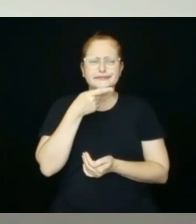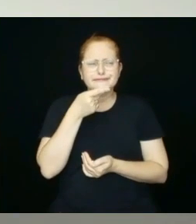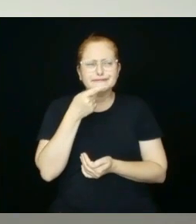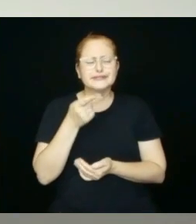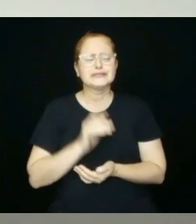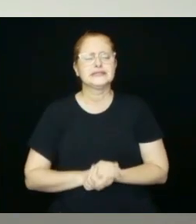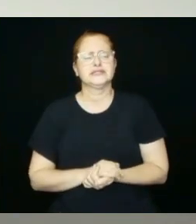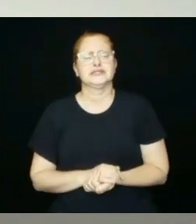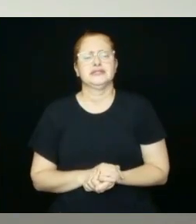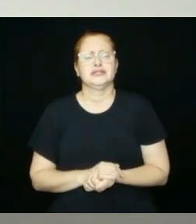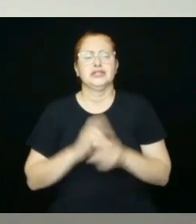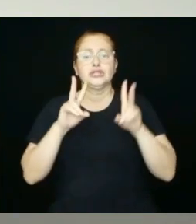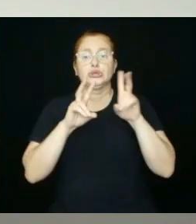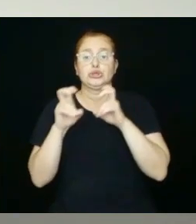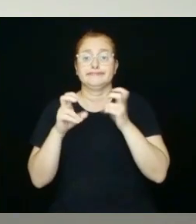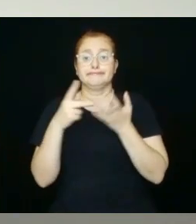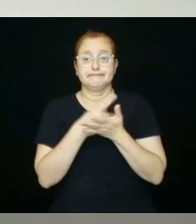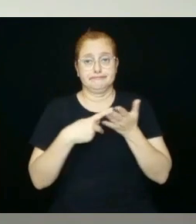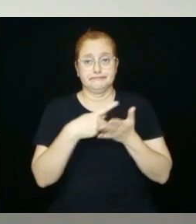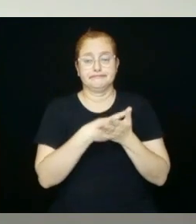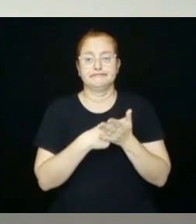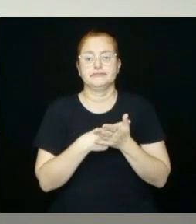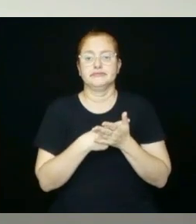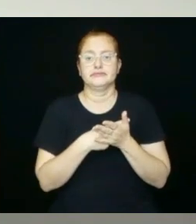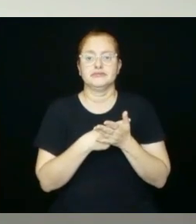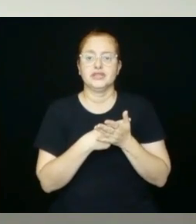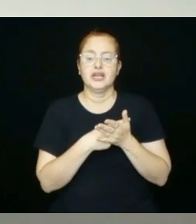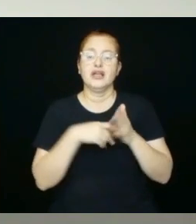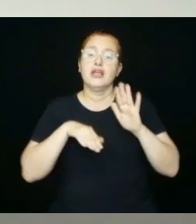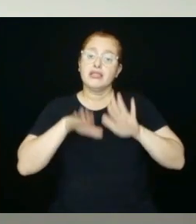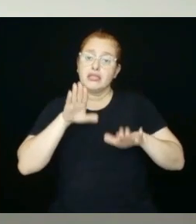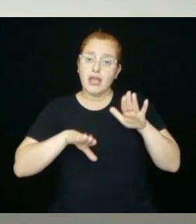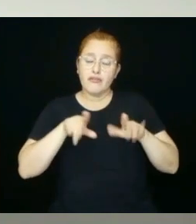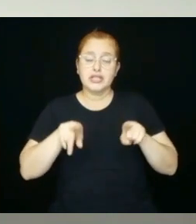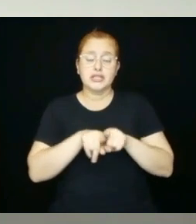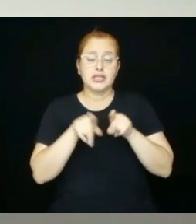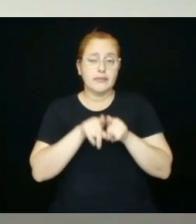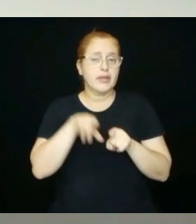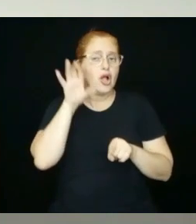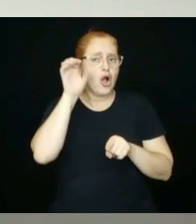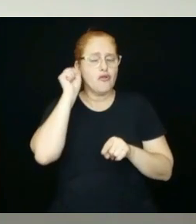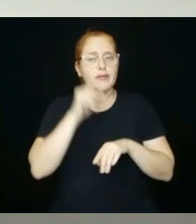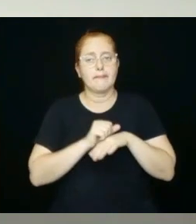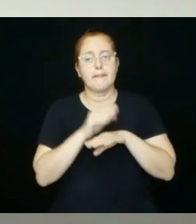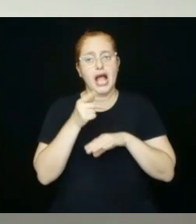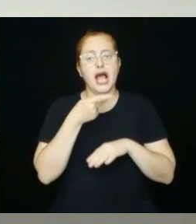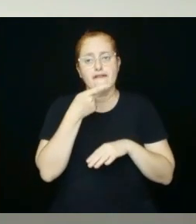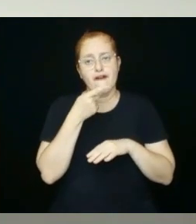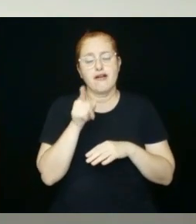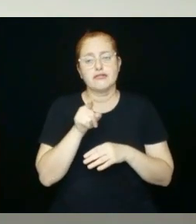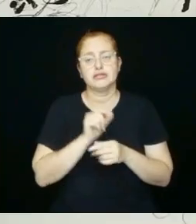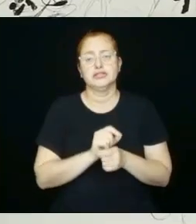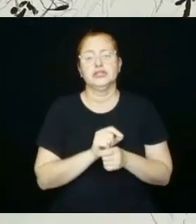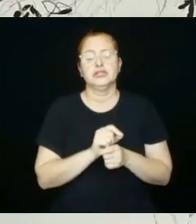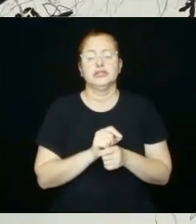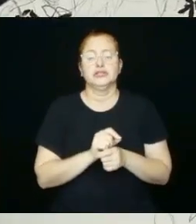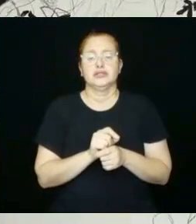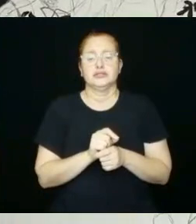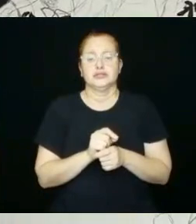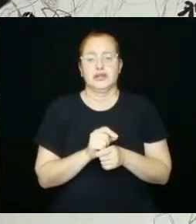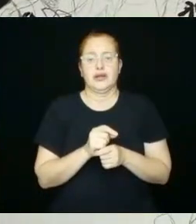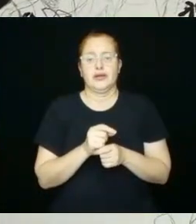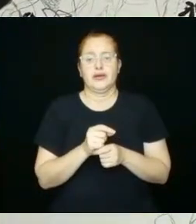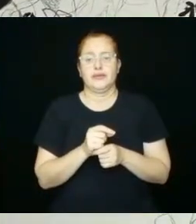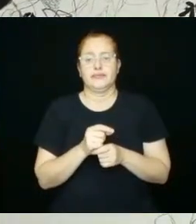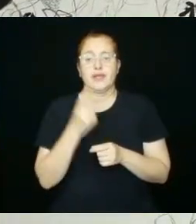sobre, sobre o desenho, e eu pensei que talvez fosse legal te ouvir também um pouco mais, que tu comentou, né? Que